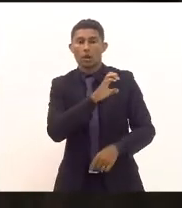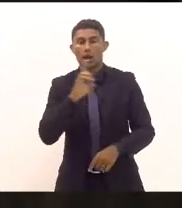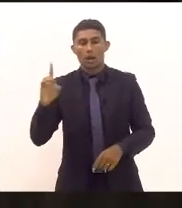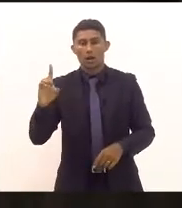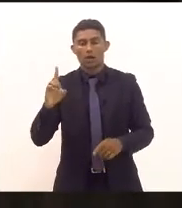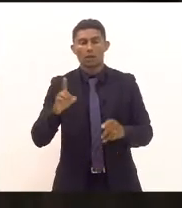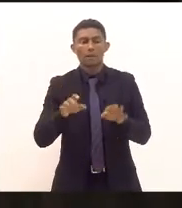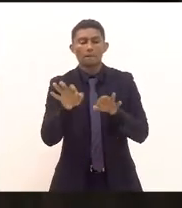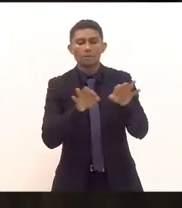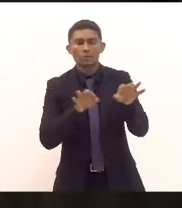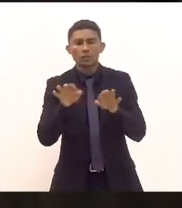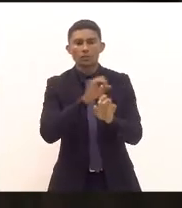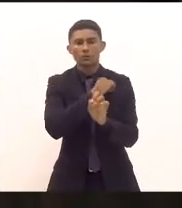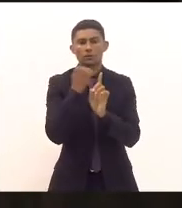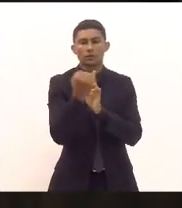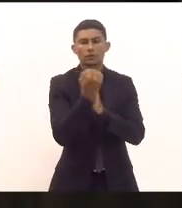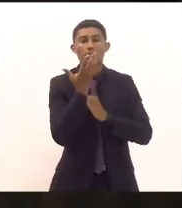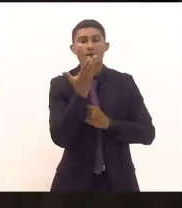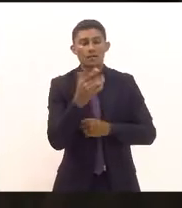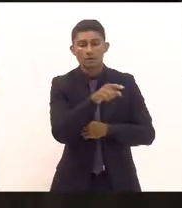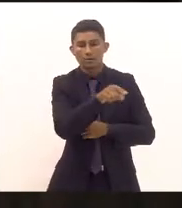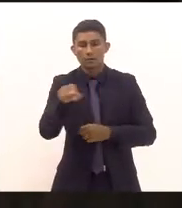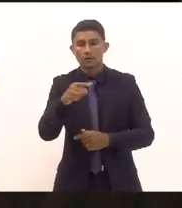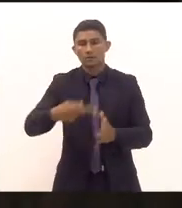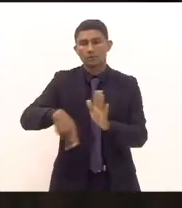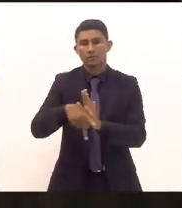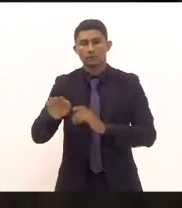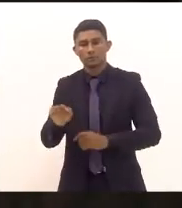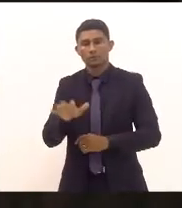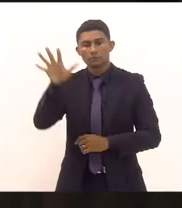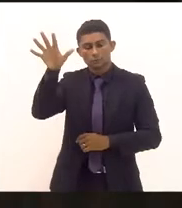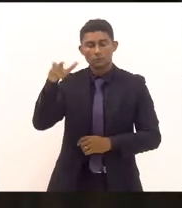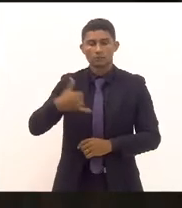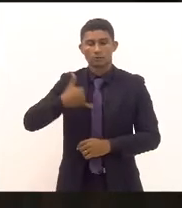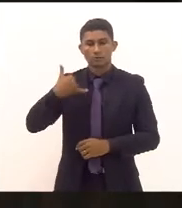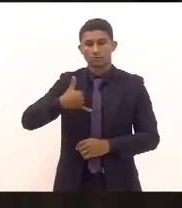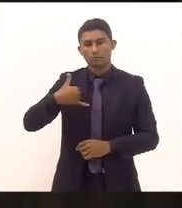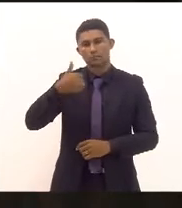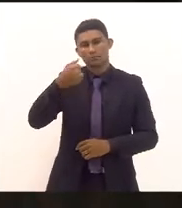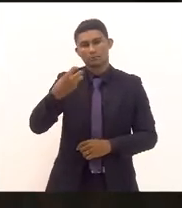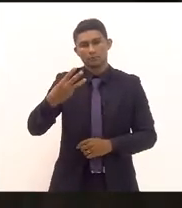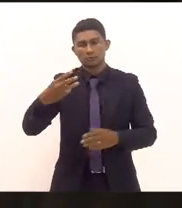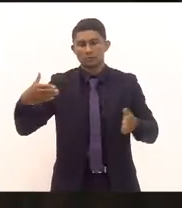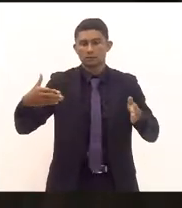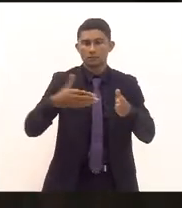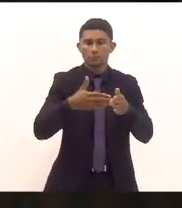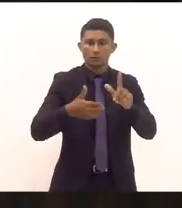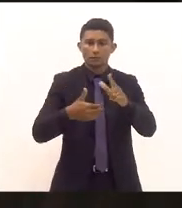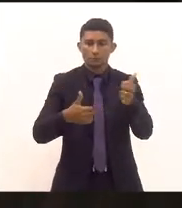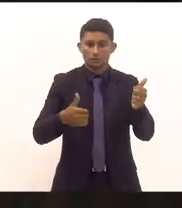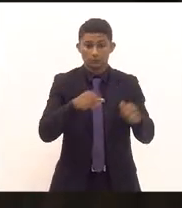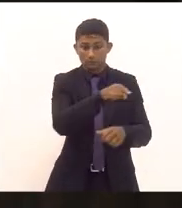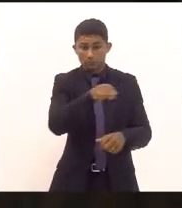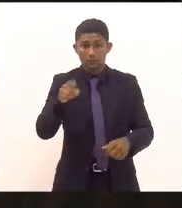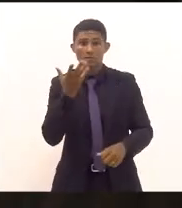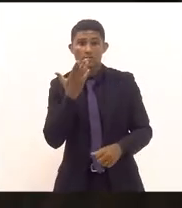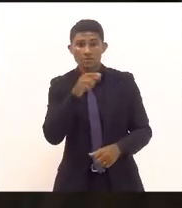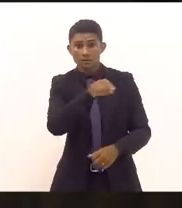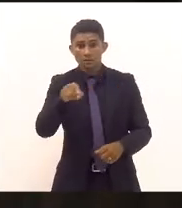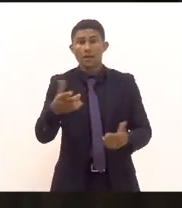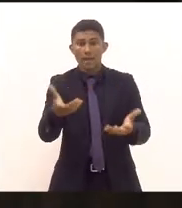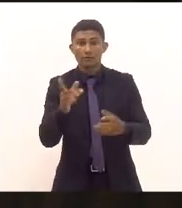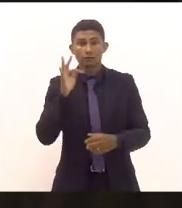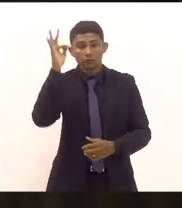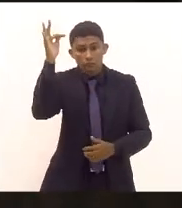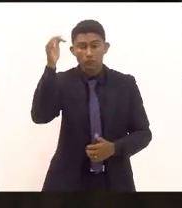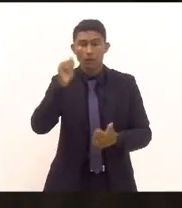no qual Ele trabalha com crianças de periferias de 13 a 21 anos que querem se tornar jogadores de